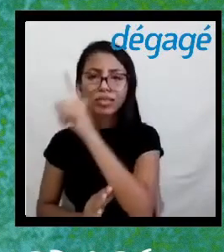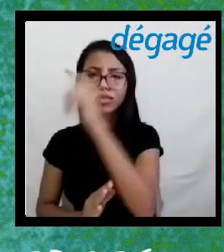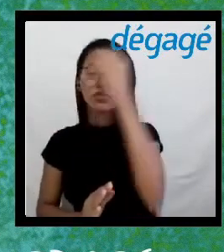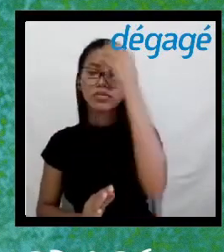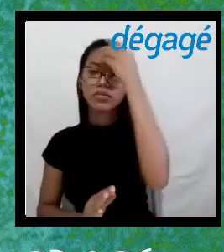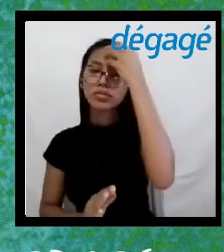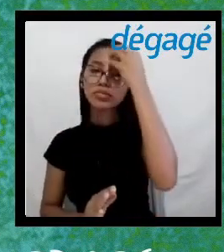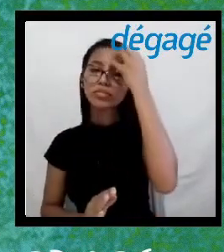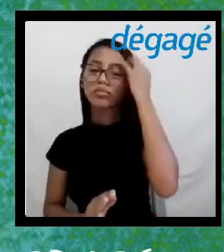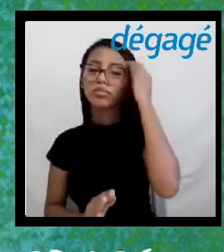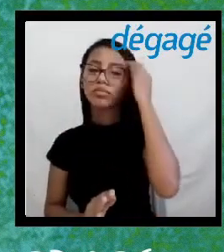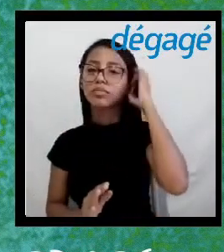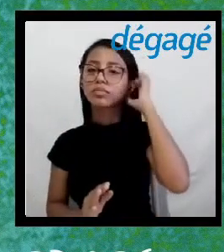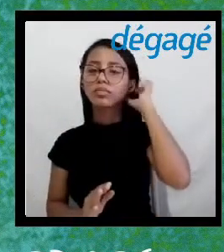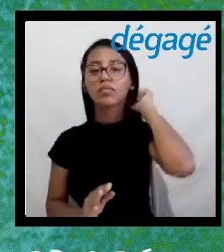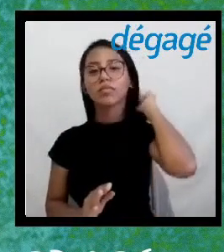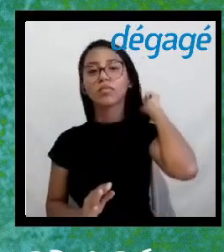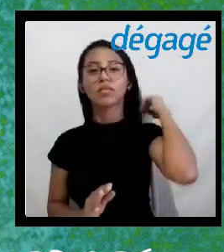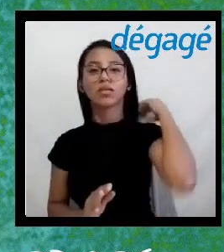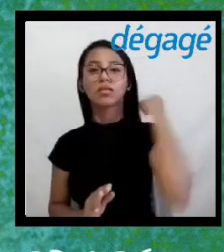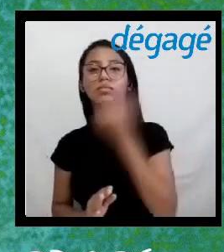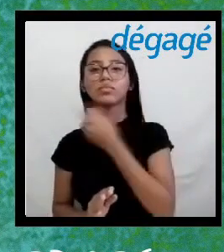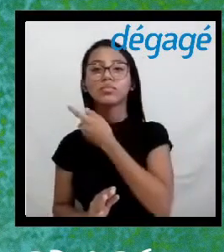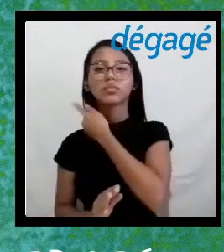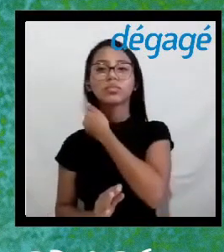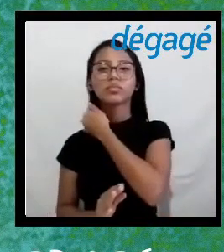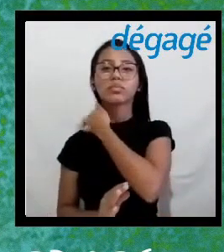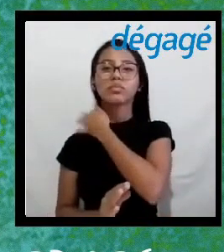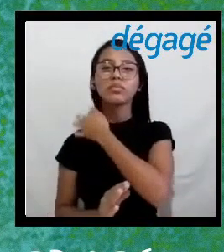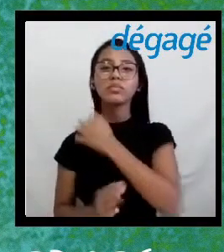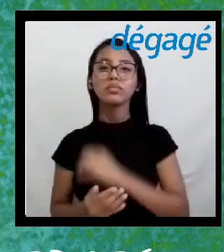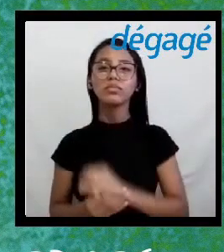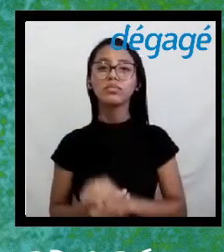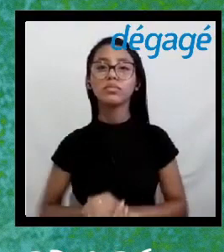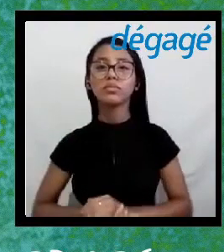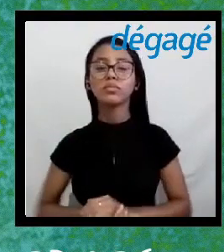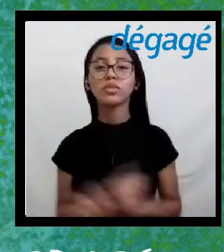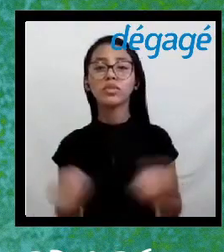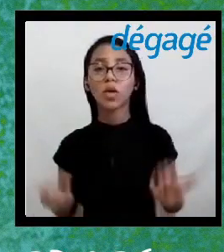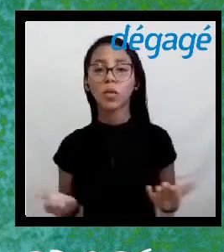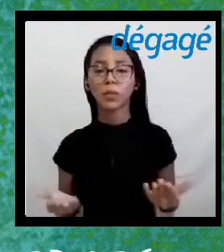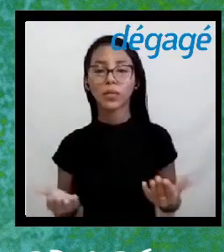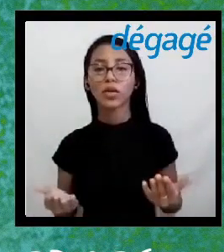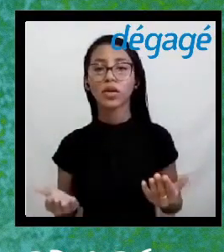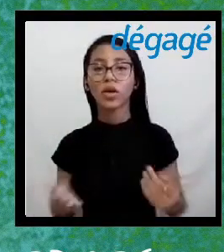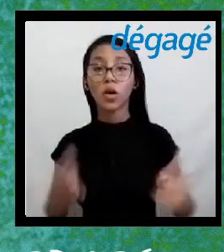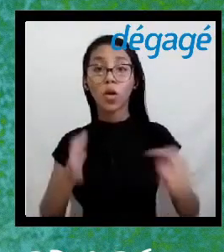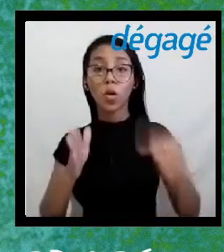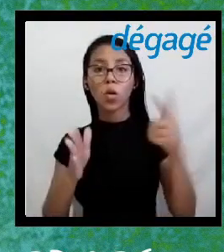Roberto Sorriso diz assim: tendo em vista que nos municípios considerados